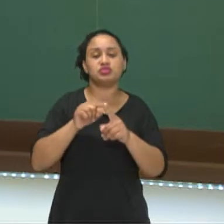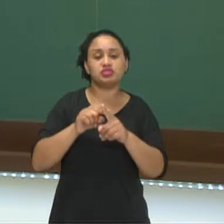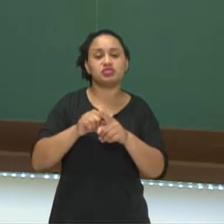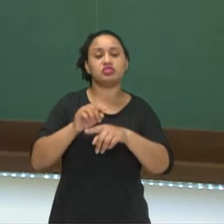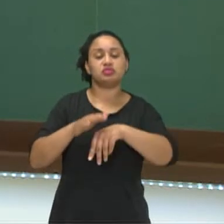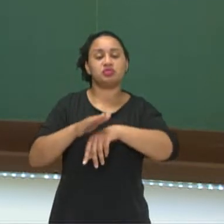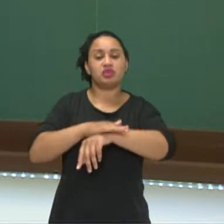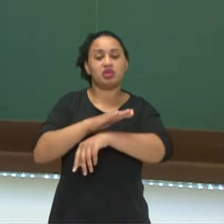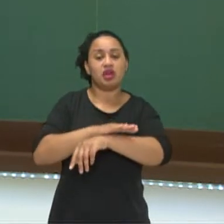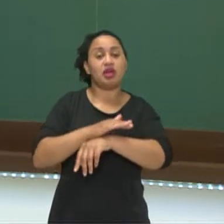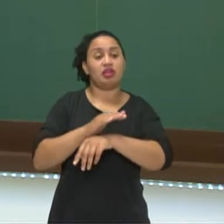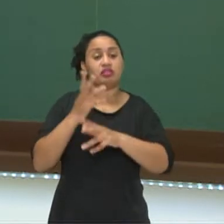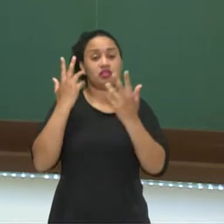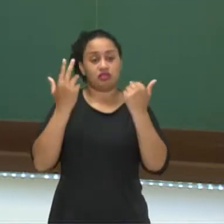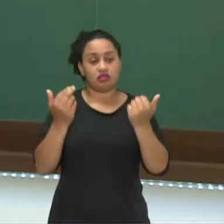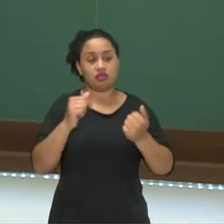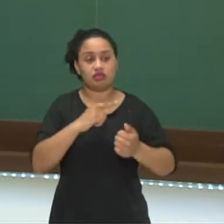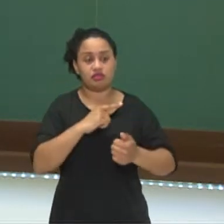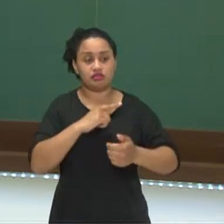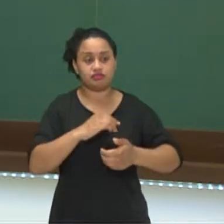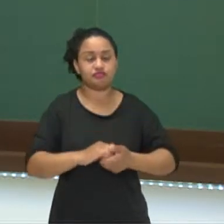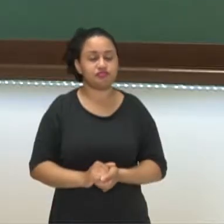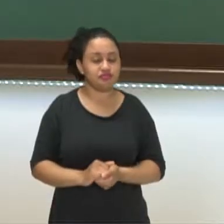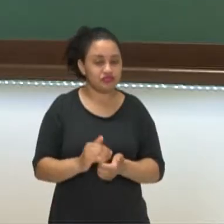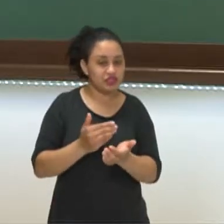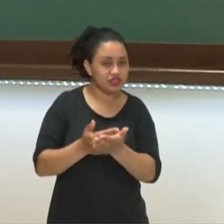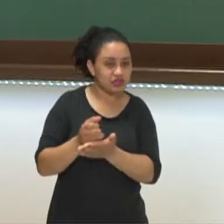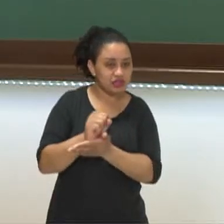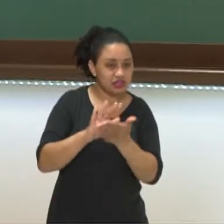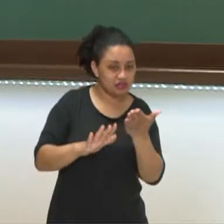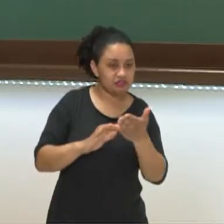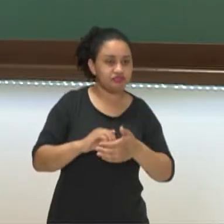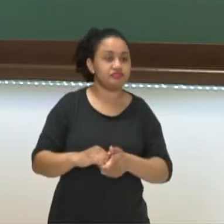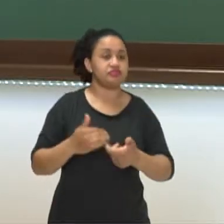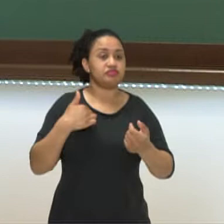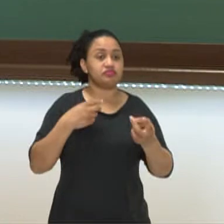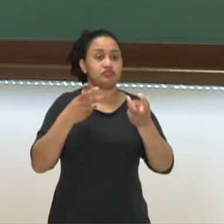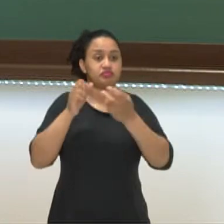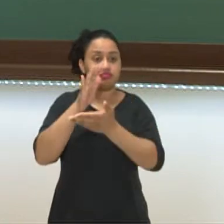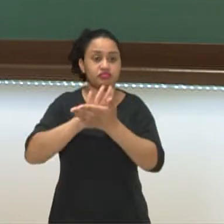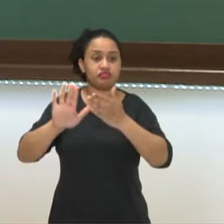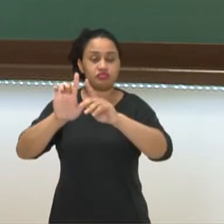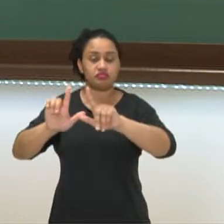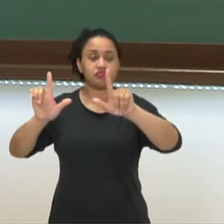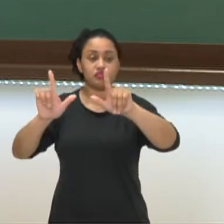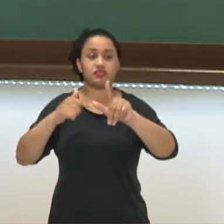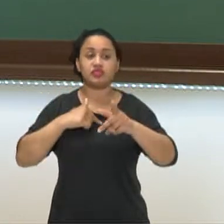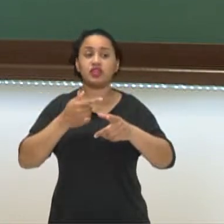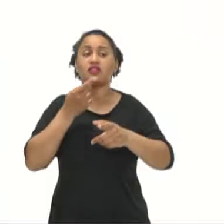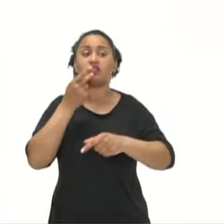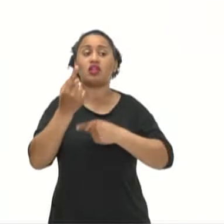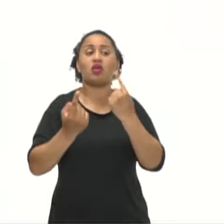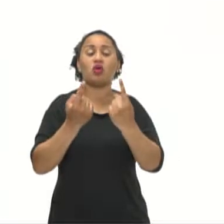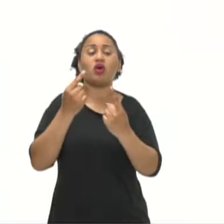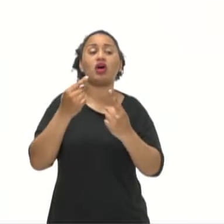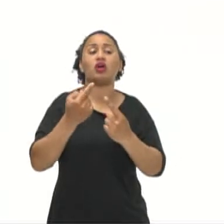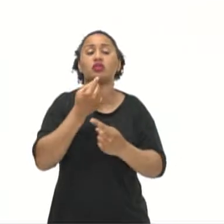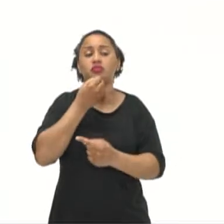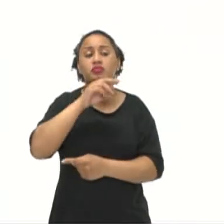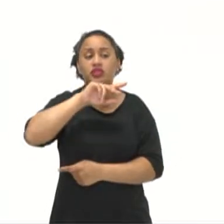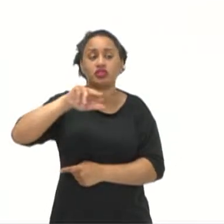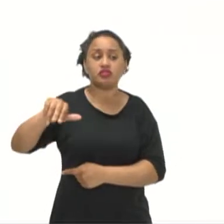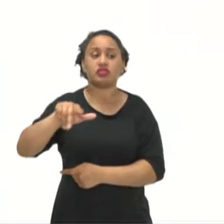tá? Que é chamado. Então, vamos já da atividade? Então, observem ali a imagem e de que forma, quais